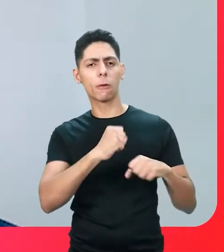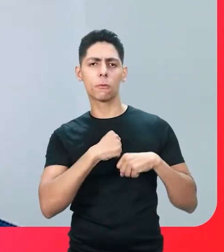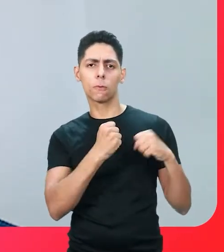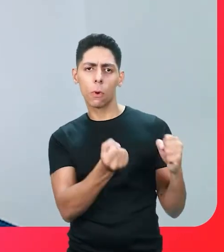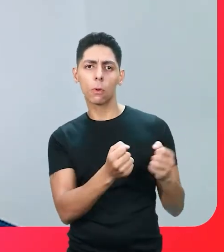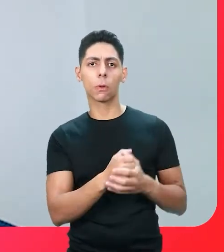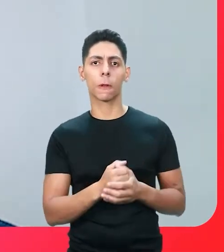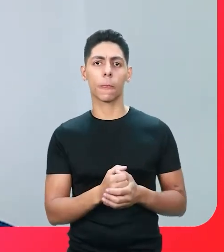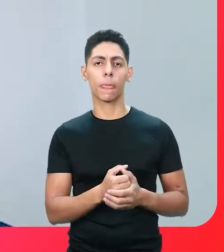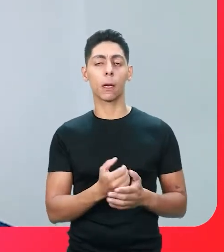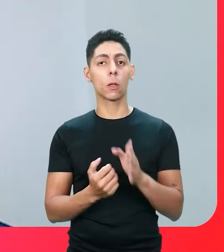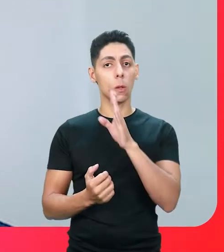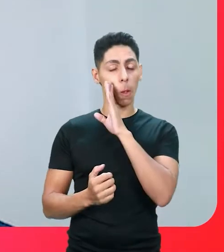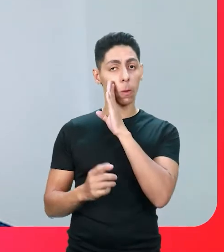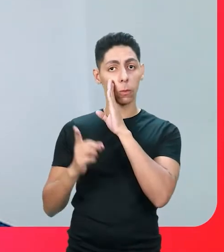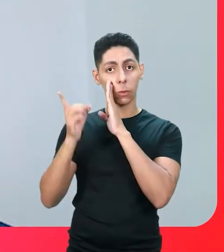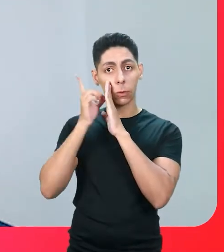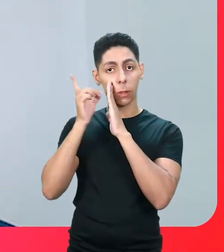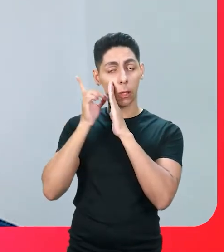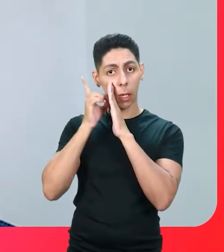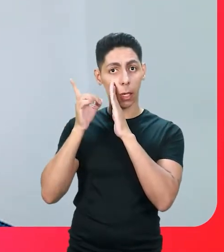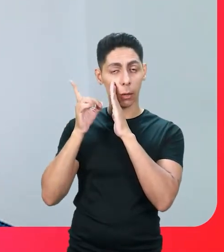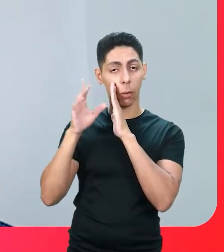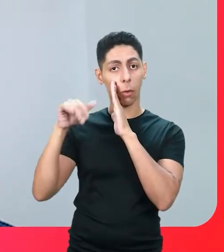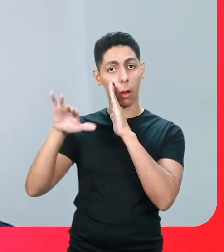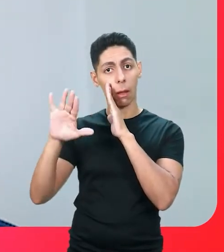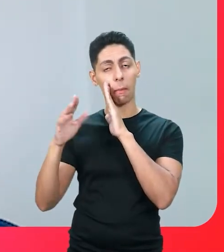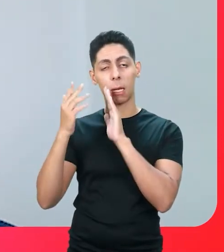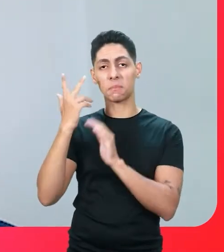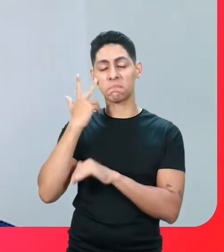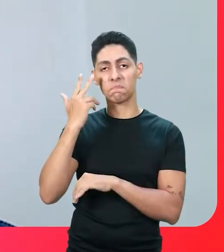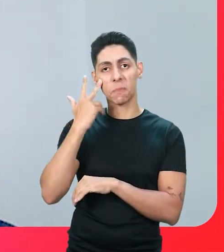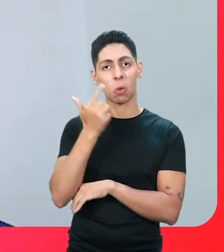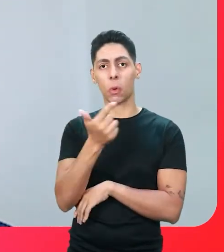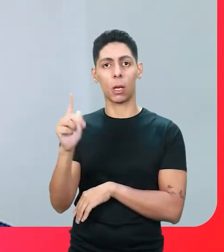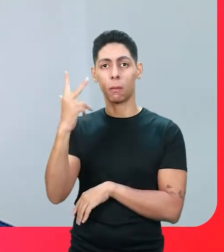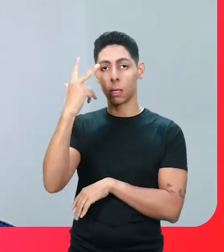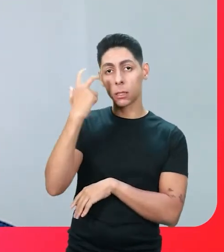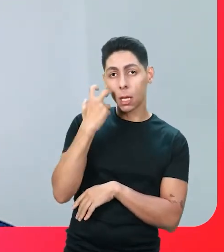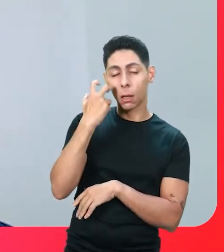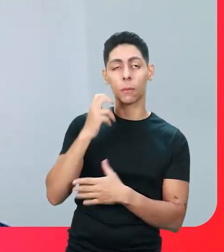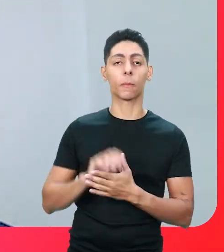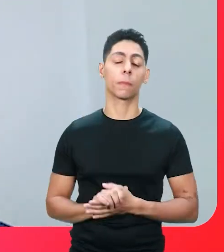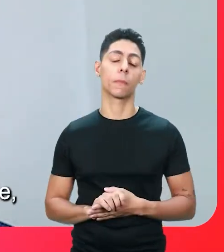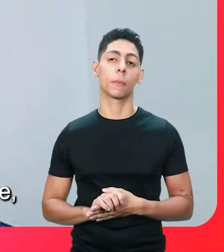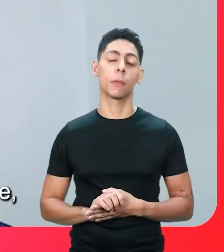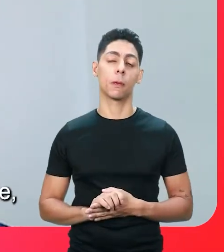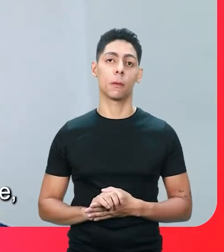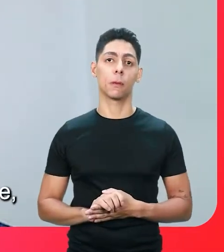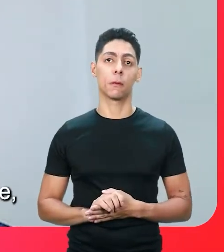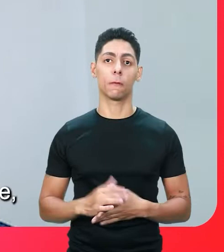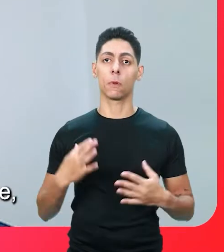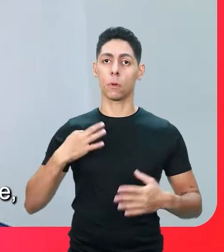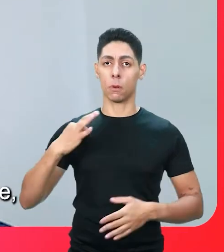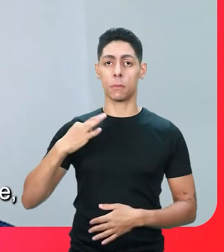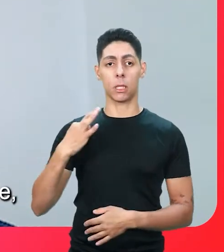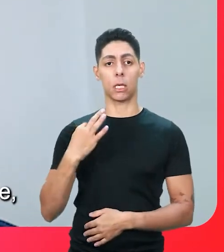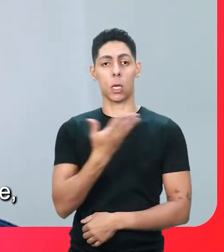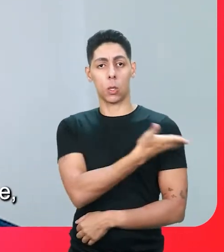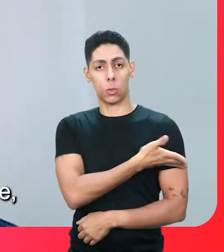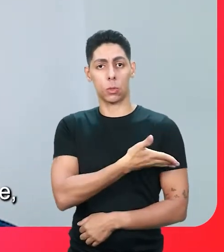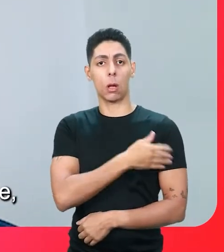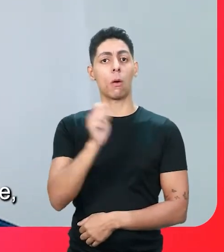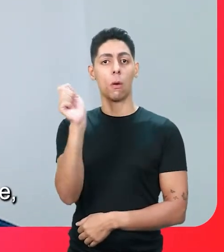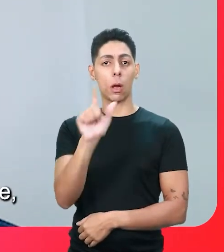Como eu sou cego do olho direito, a lente do olho direito é mais neutra. Estou vestindo uma camisa social azul marinho, que